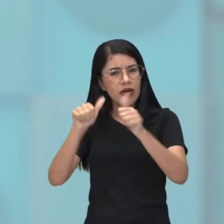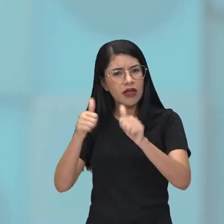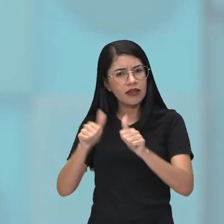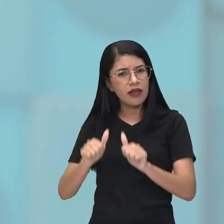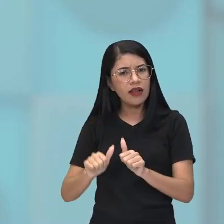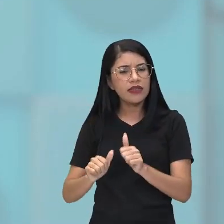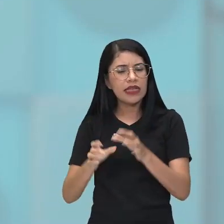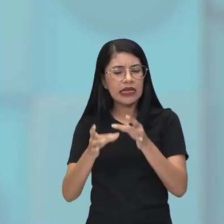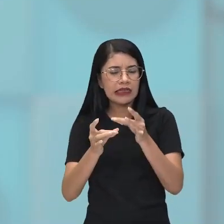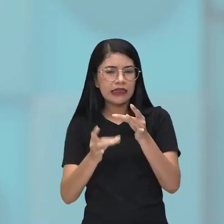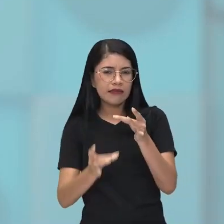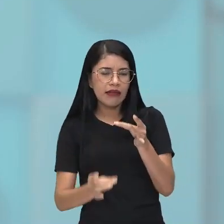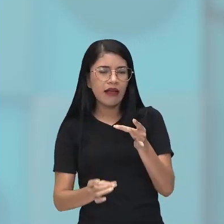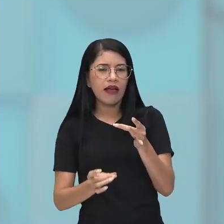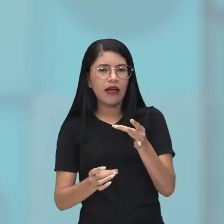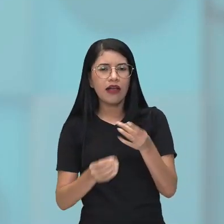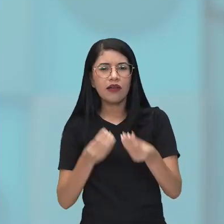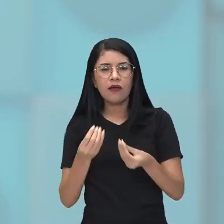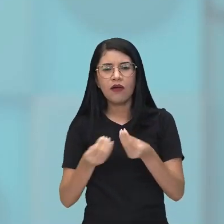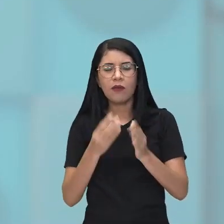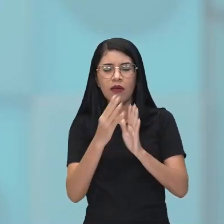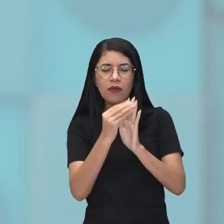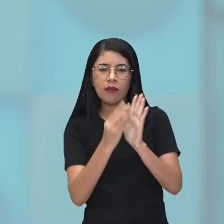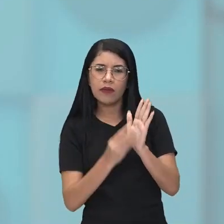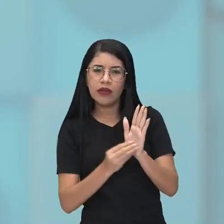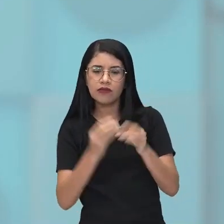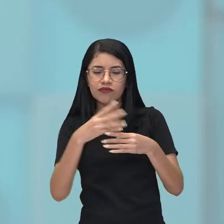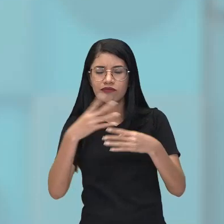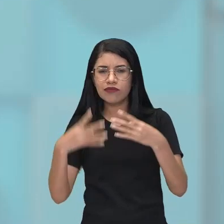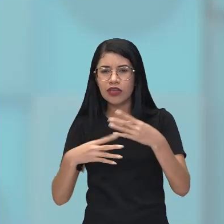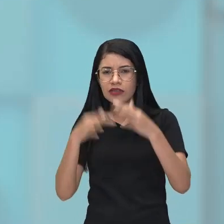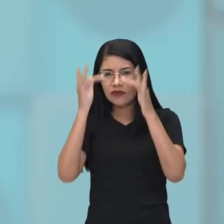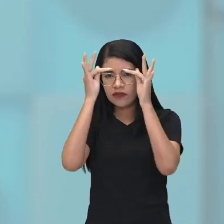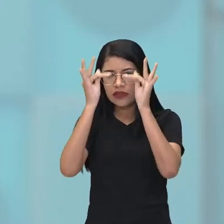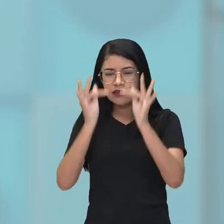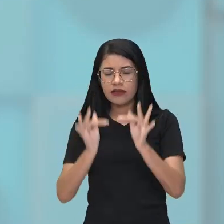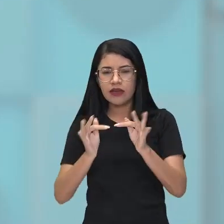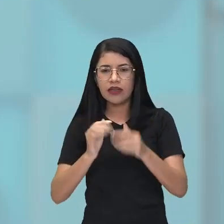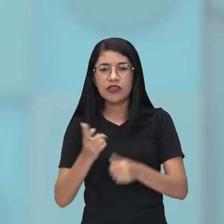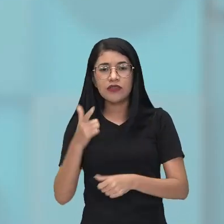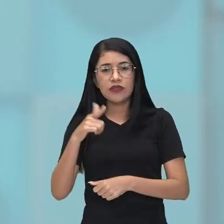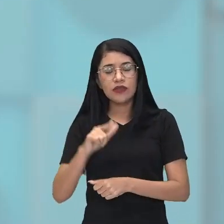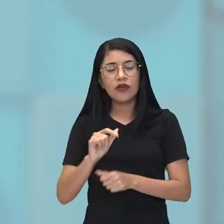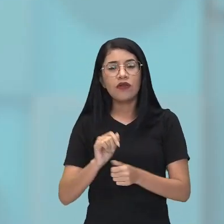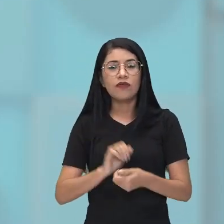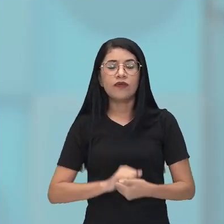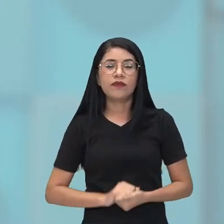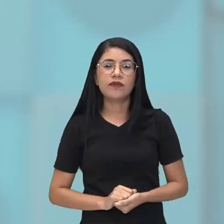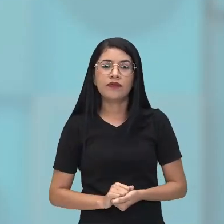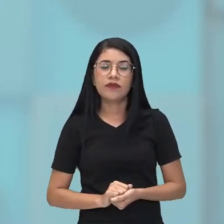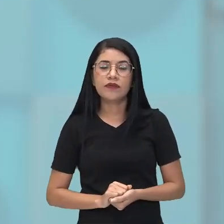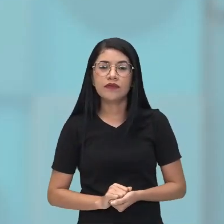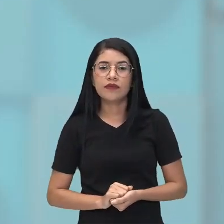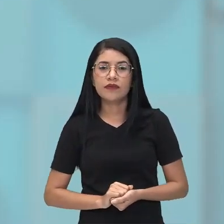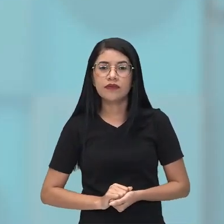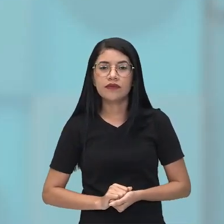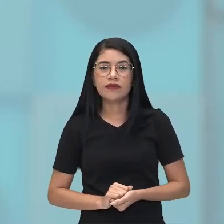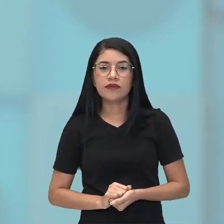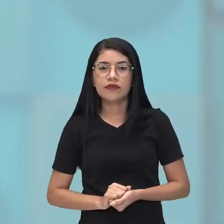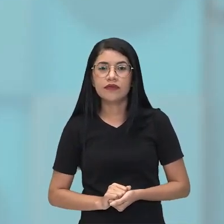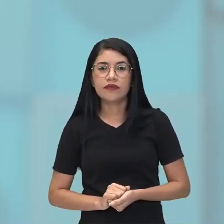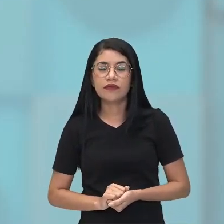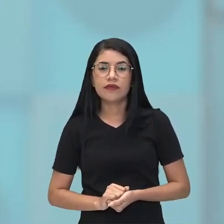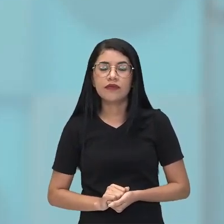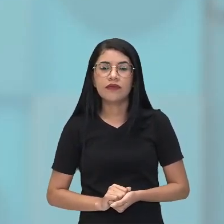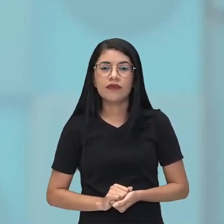exame mais aprofundado do seu conteúdo, ok? Então vamos rever o soneto da fidelidade, ou